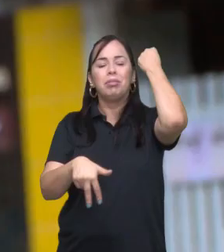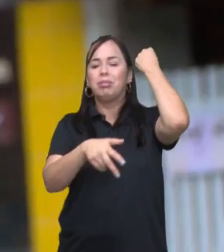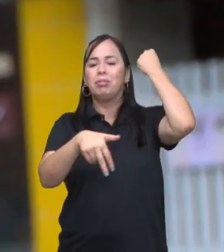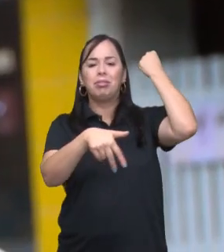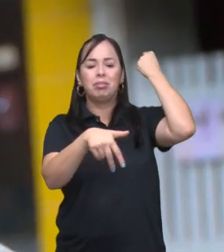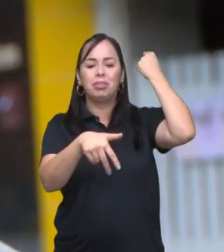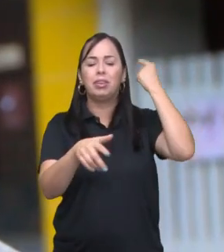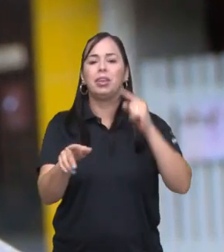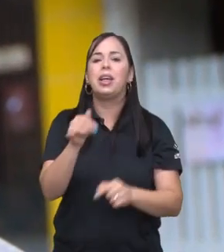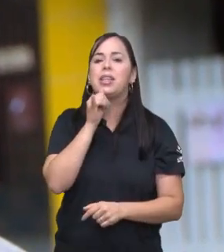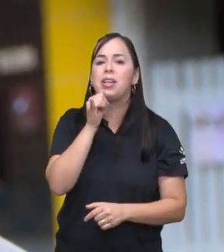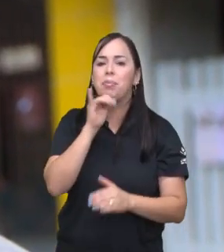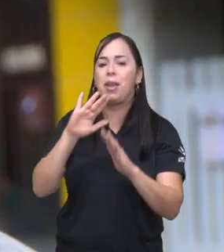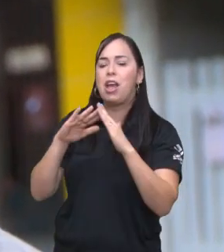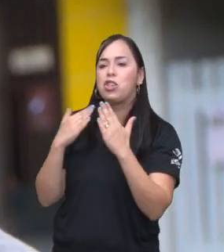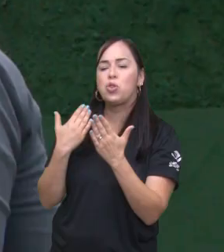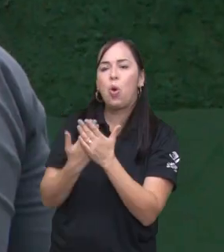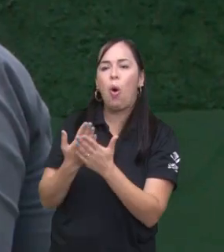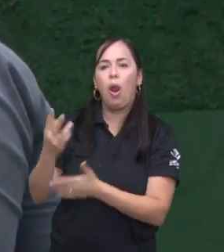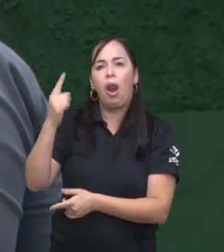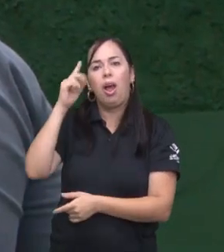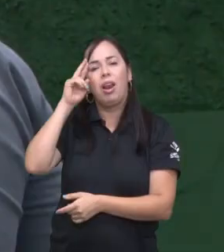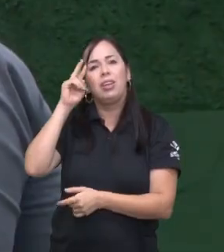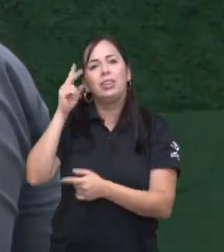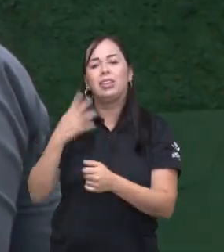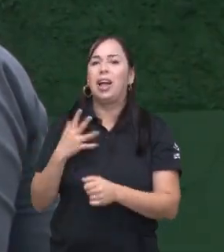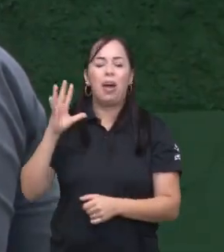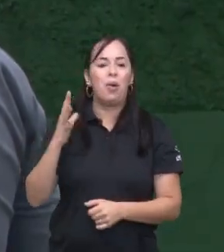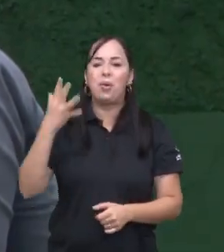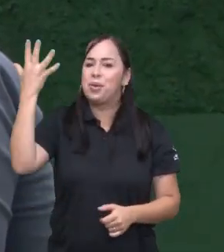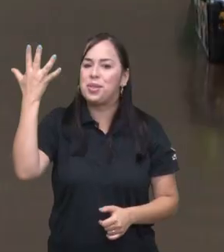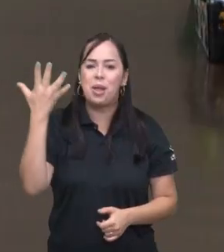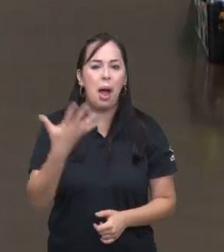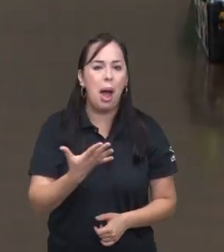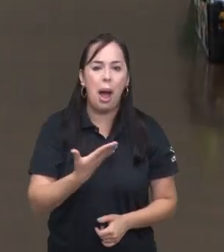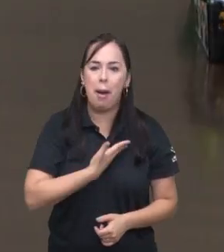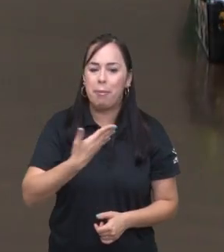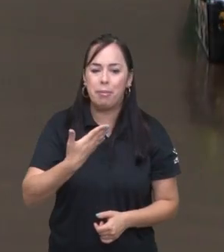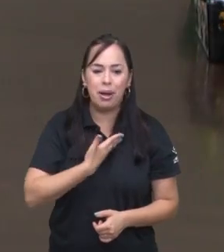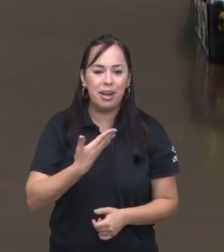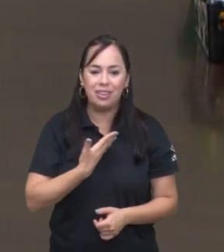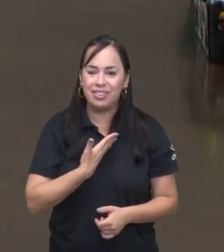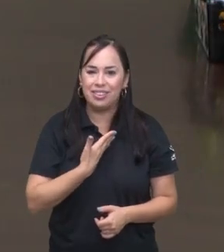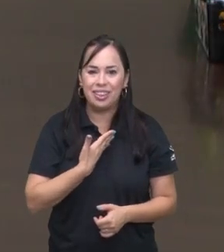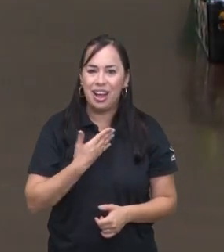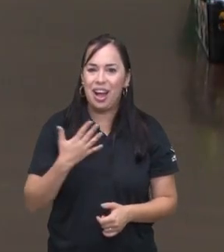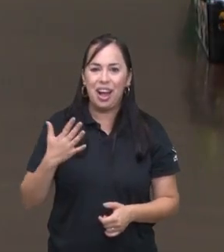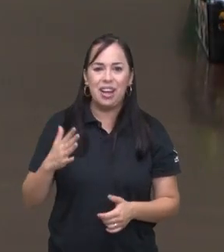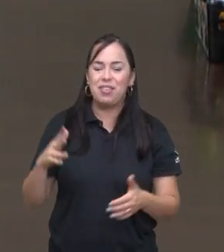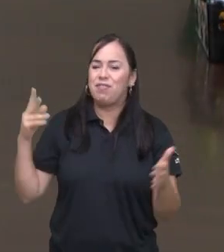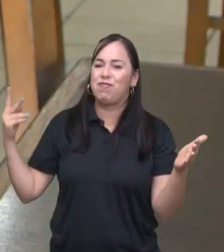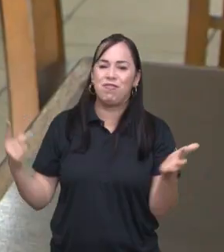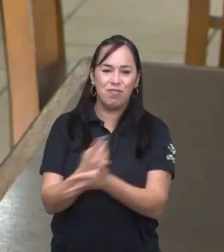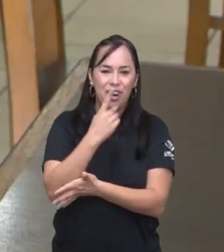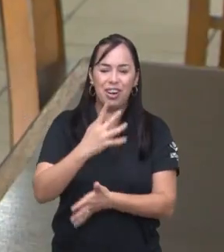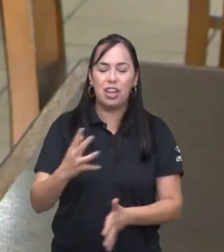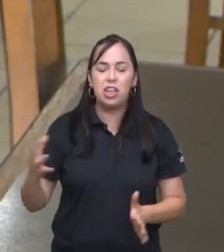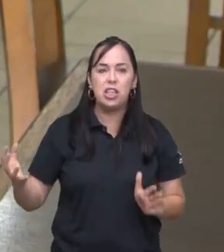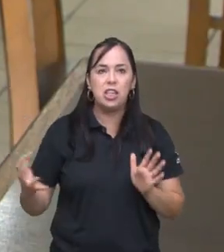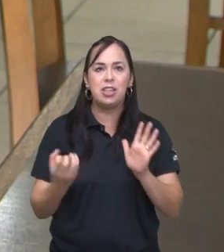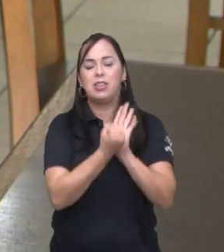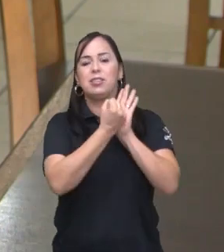ginásio, da escola, né? Ali aconteceu várias amizades, vários fatos, né, que marcam a vida da gente, né? Eu